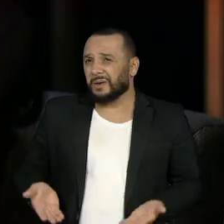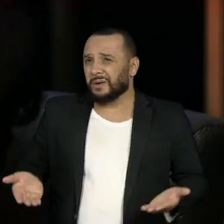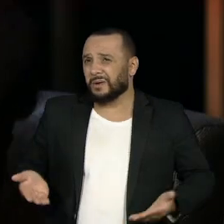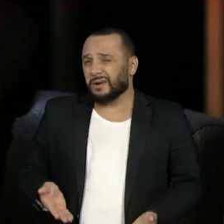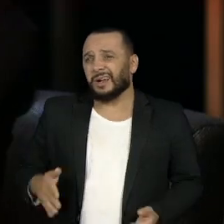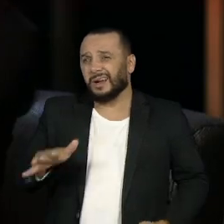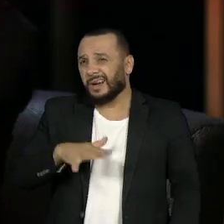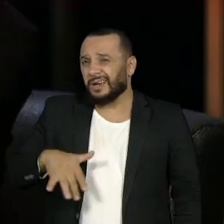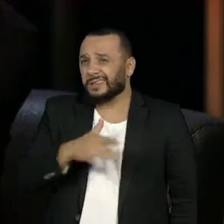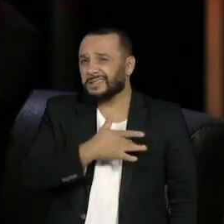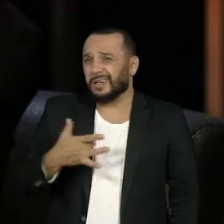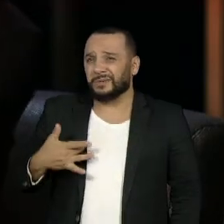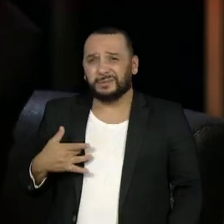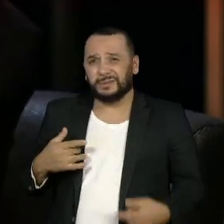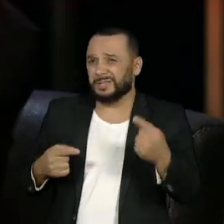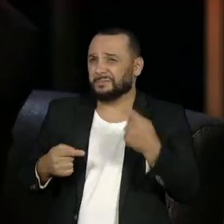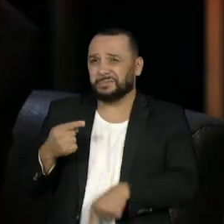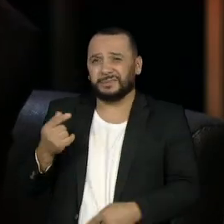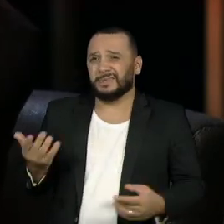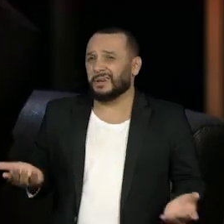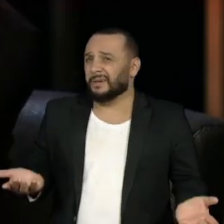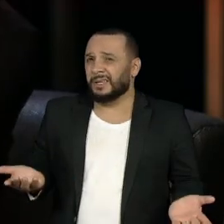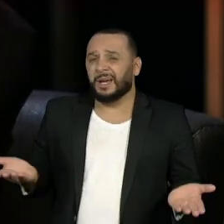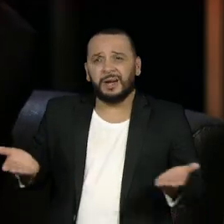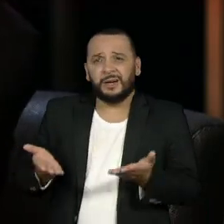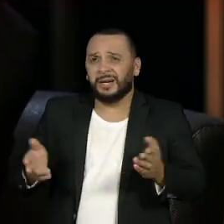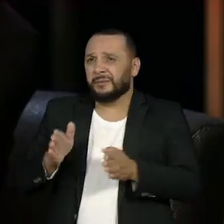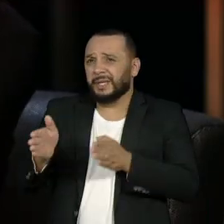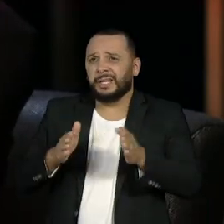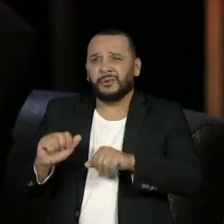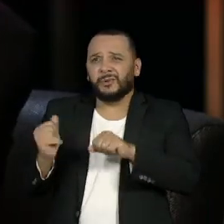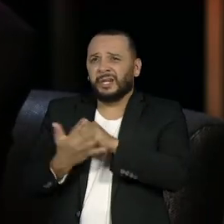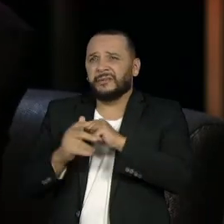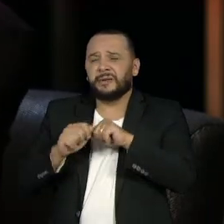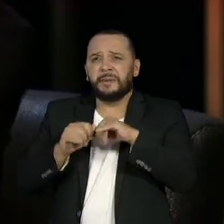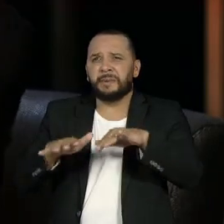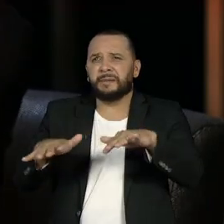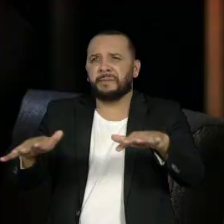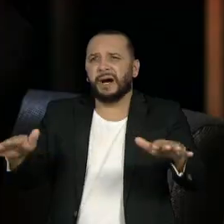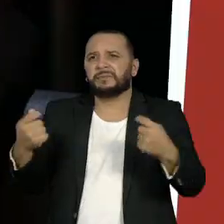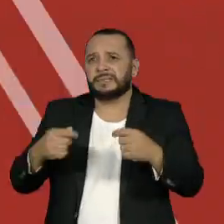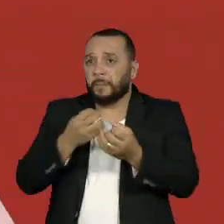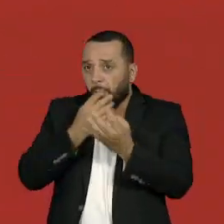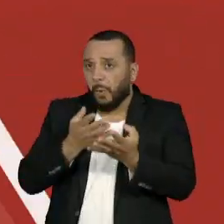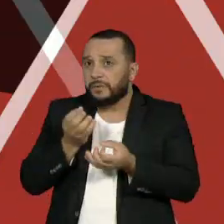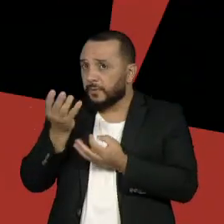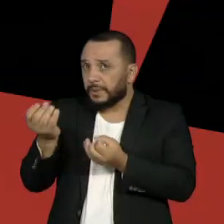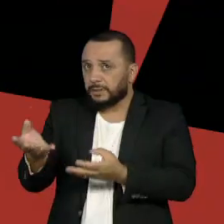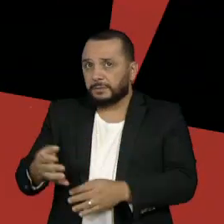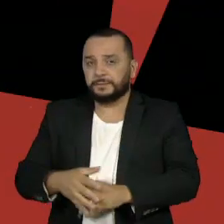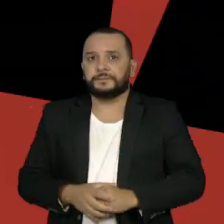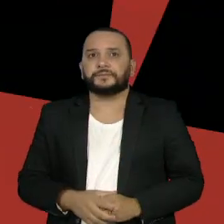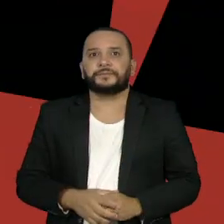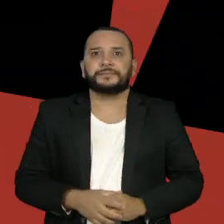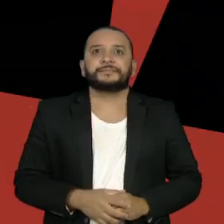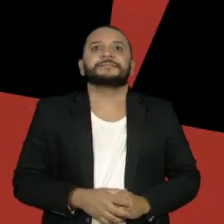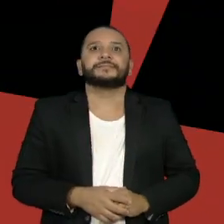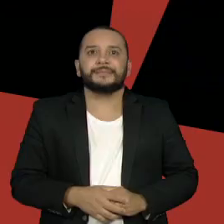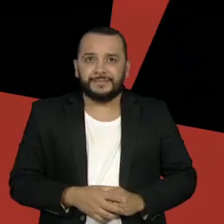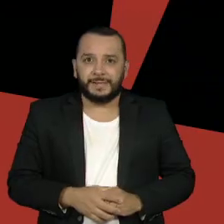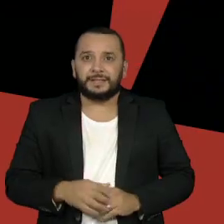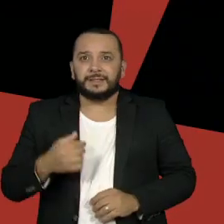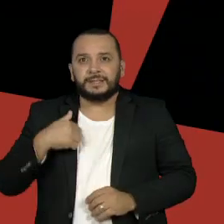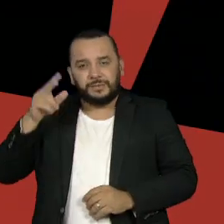dois que ele não é um especialista numa não via pública como nós estamos vivendo tá gente tem que aprender com a boa informação o seu nome